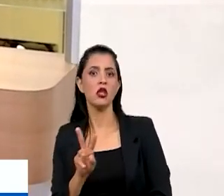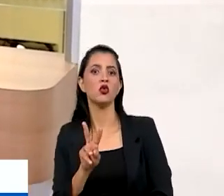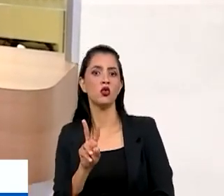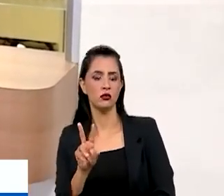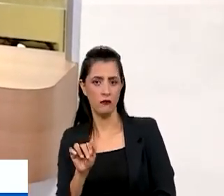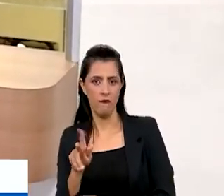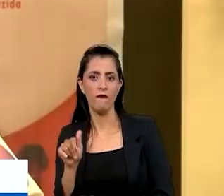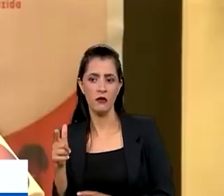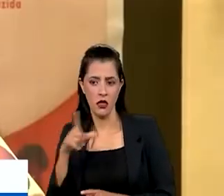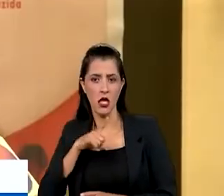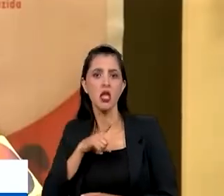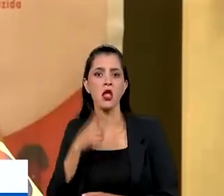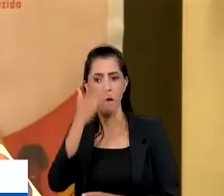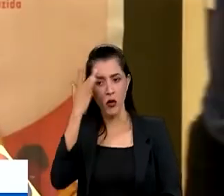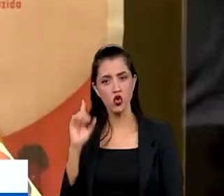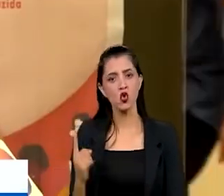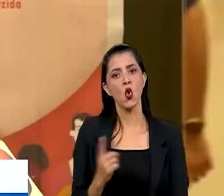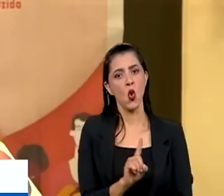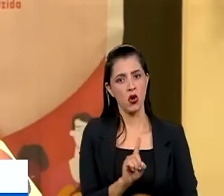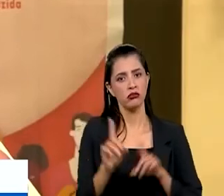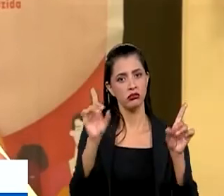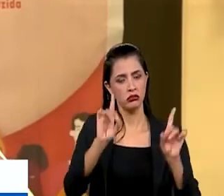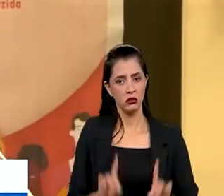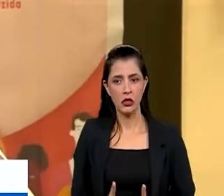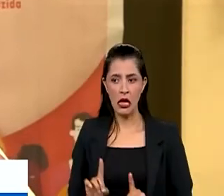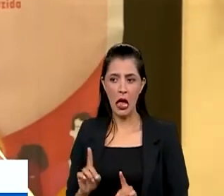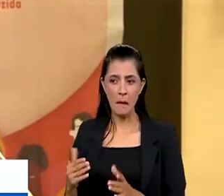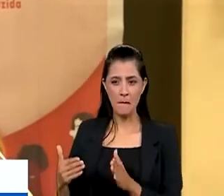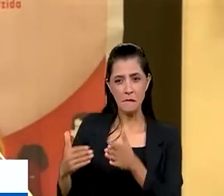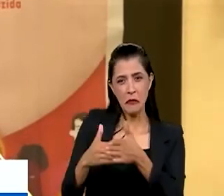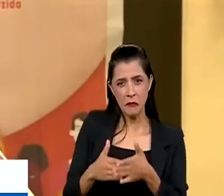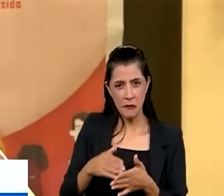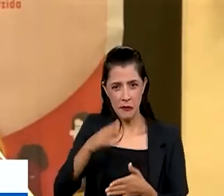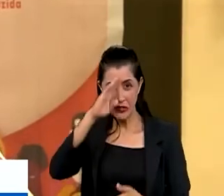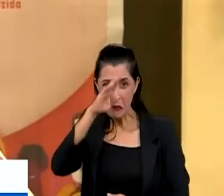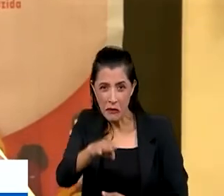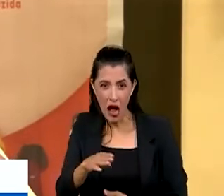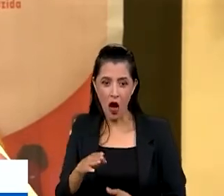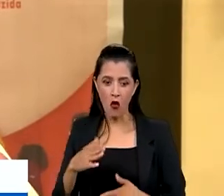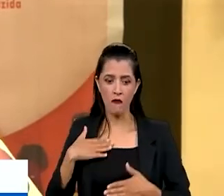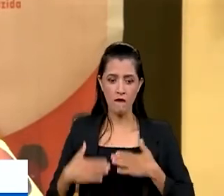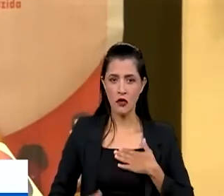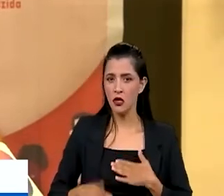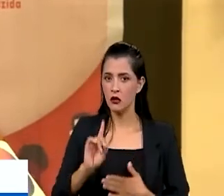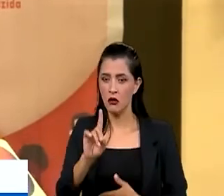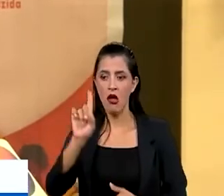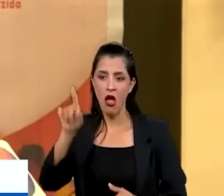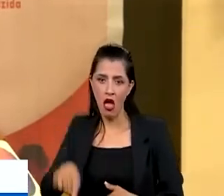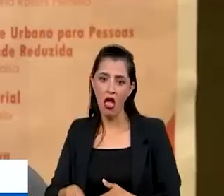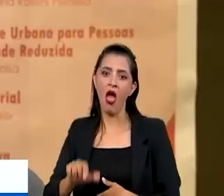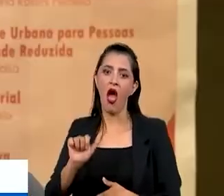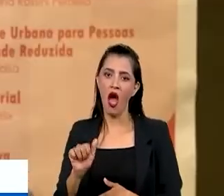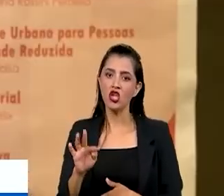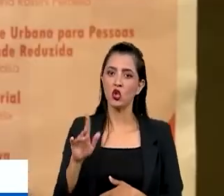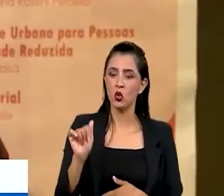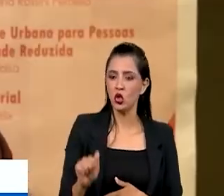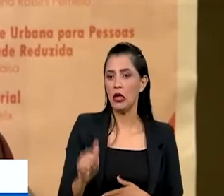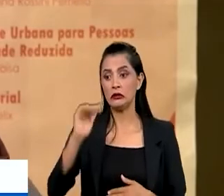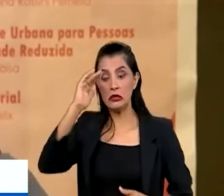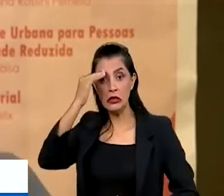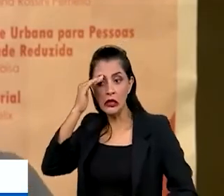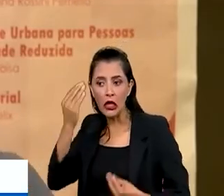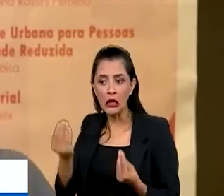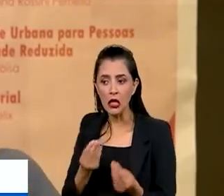alguma deficiência. Uma das maiores barreiras não são as barreiras físicas, as maiores que eles encontram são as atitudinais, de